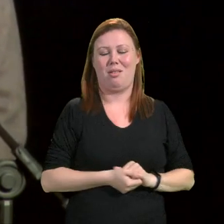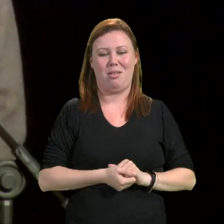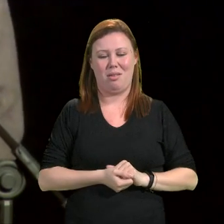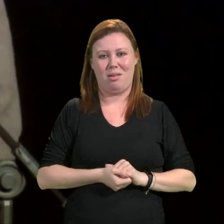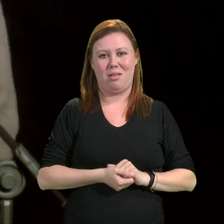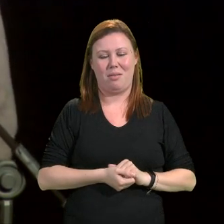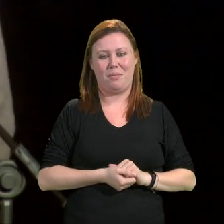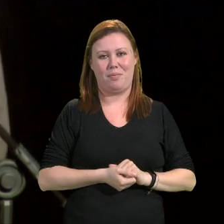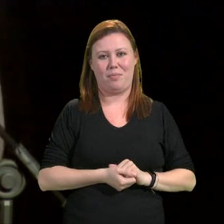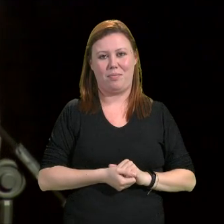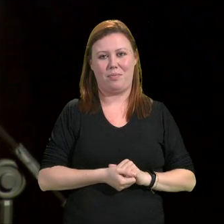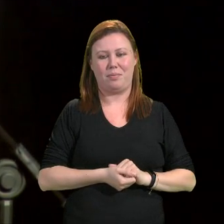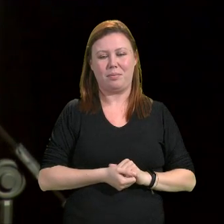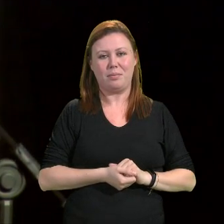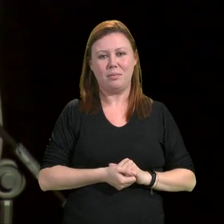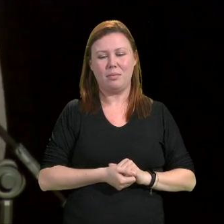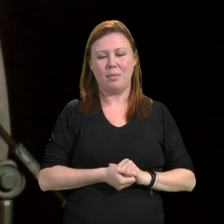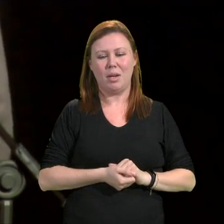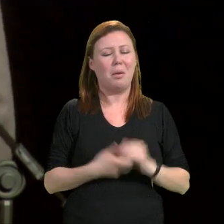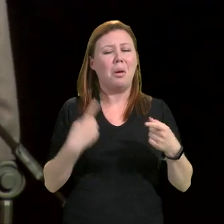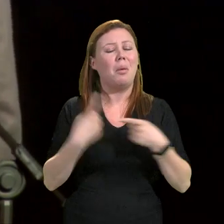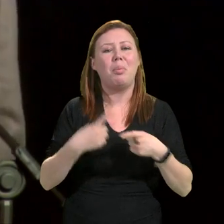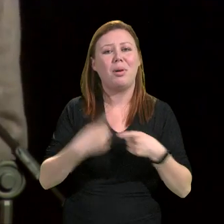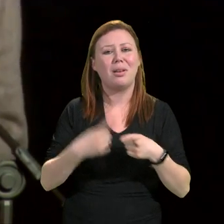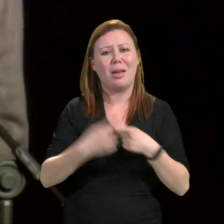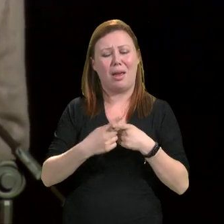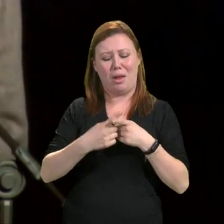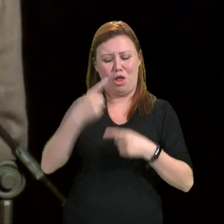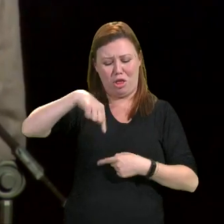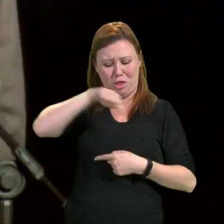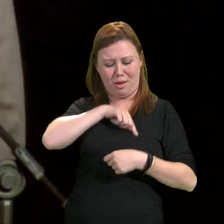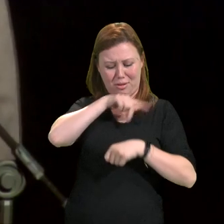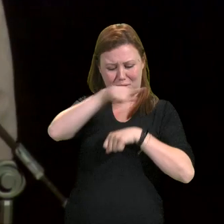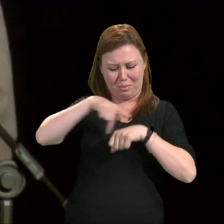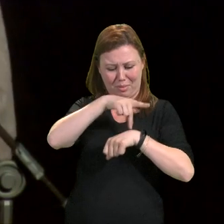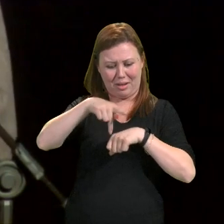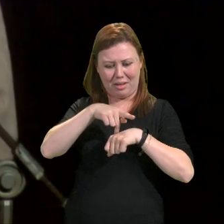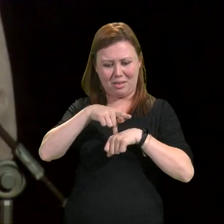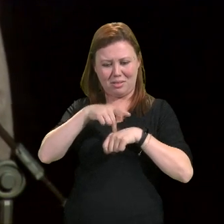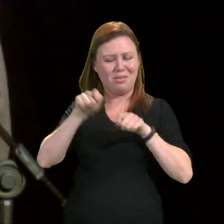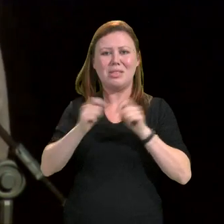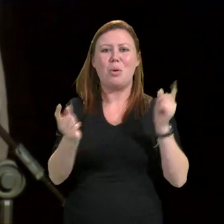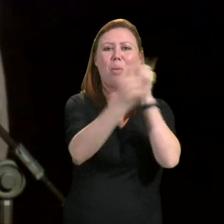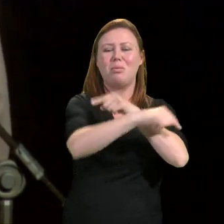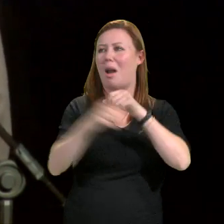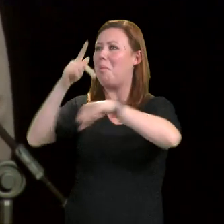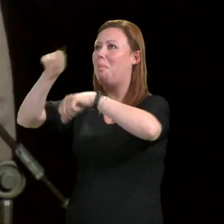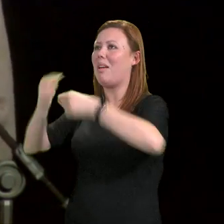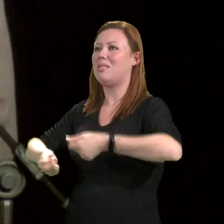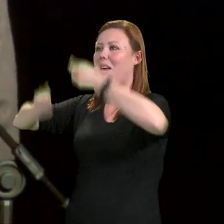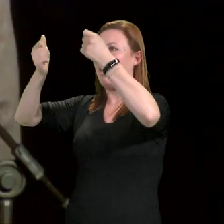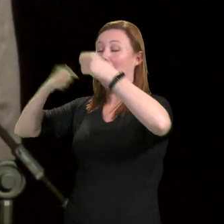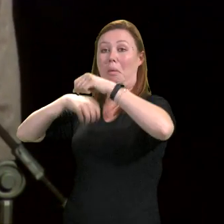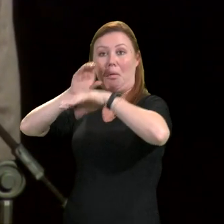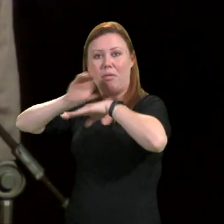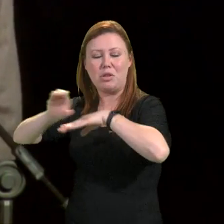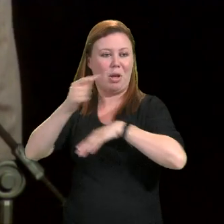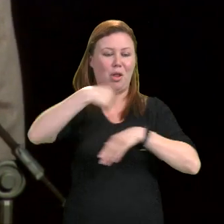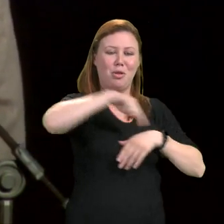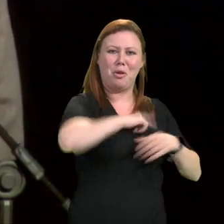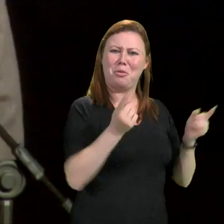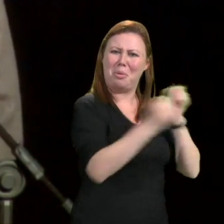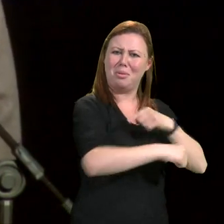Qual o motivo de o nosso país, nesse momento, estar fazendo exatamente o contrário? Não é falta de conhecimento desses